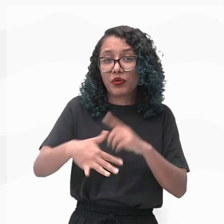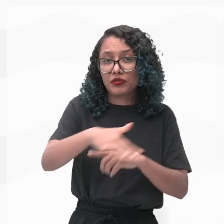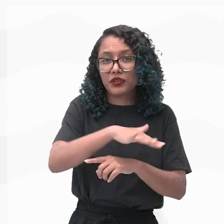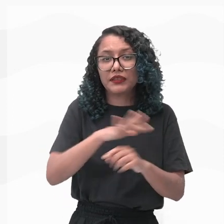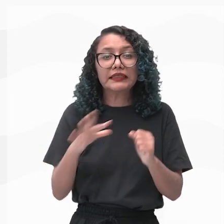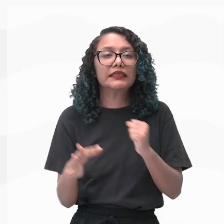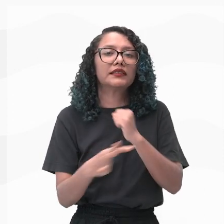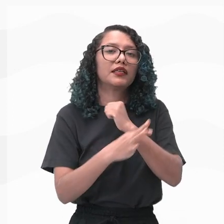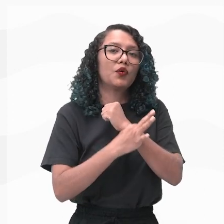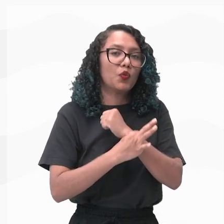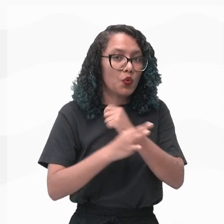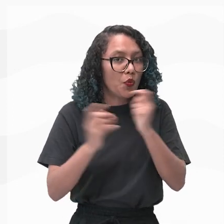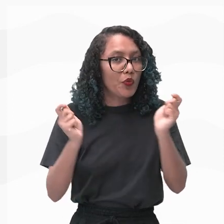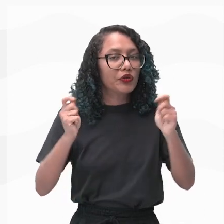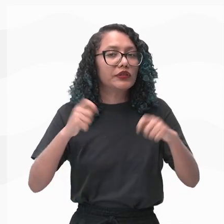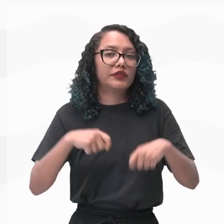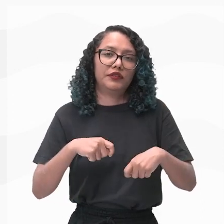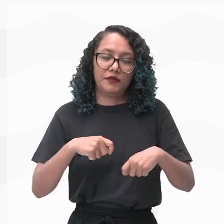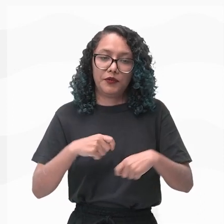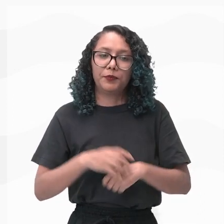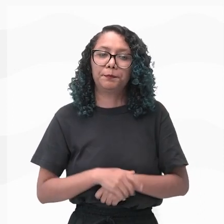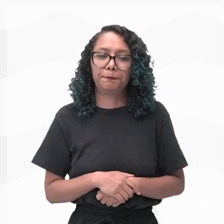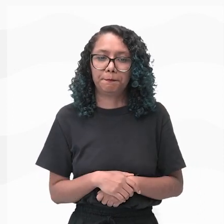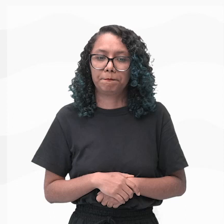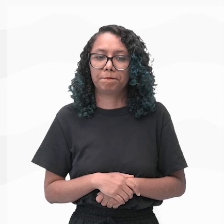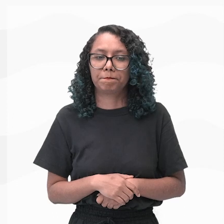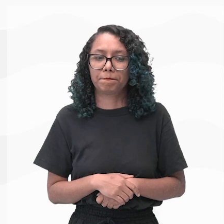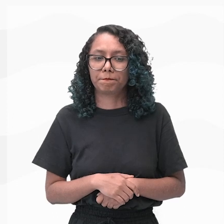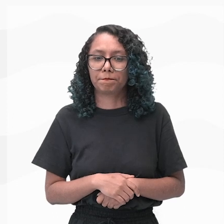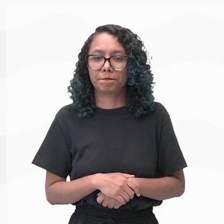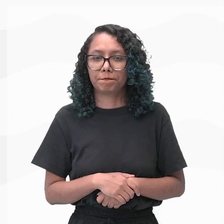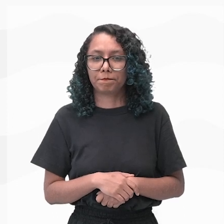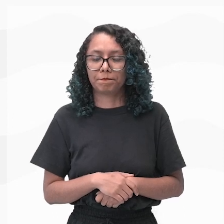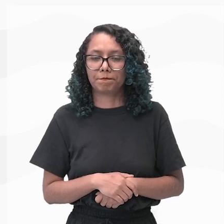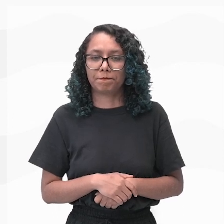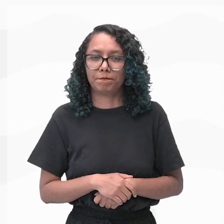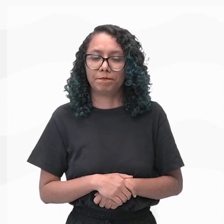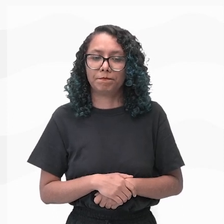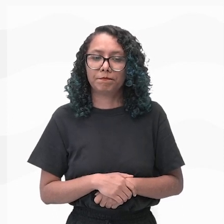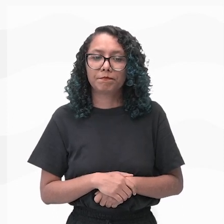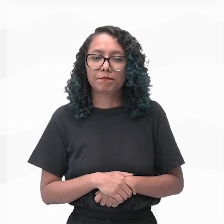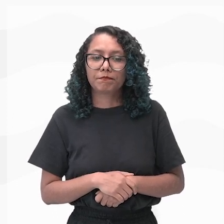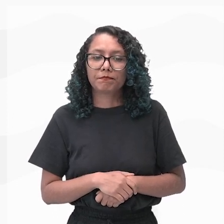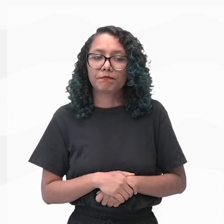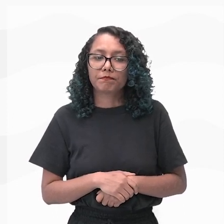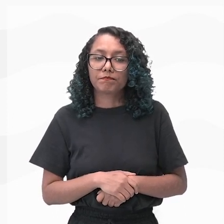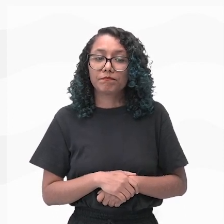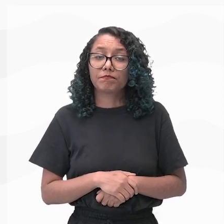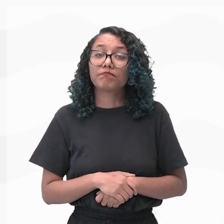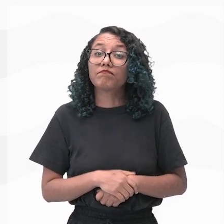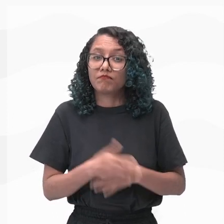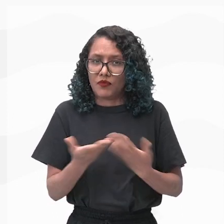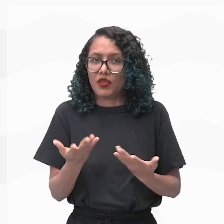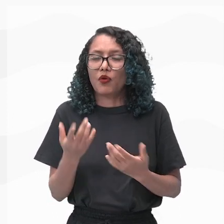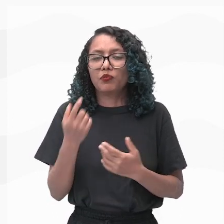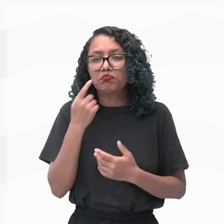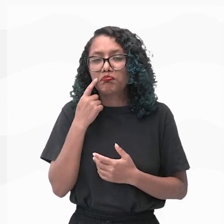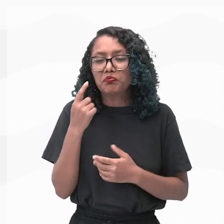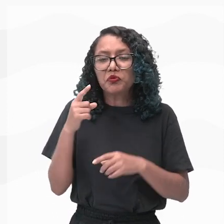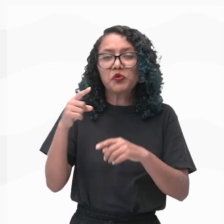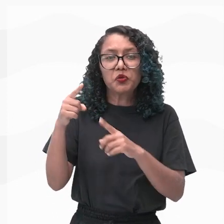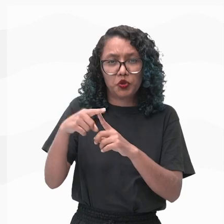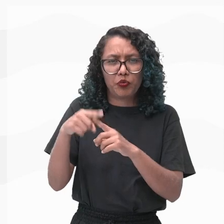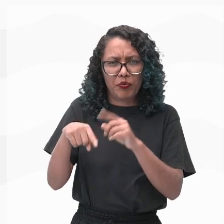do meio ambiente. Então, olha só, quando nós tratamos dos resíduos de saúde especificamente,